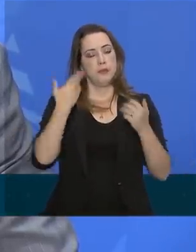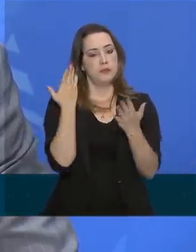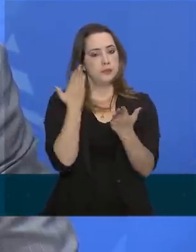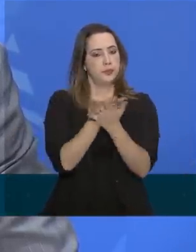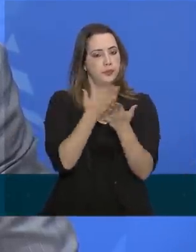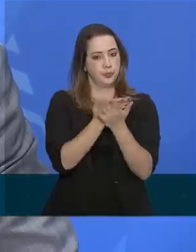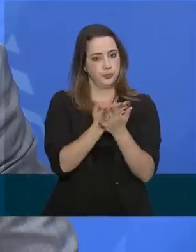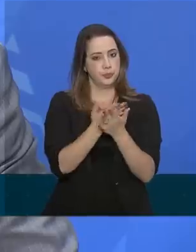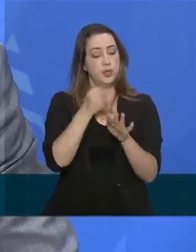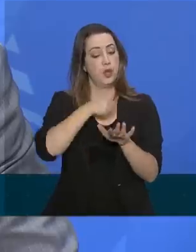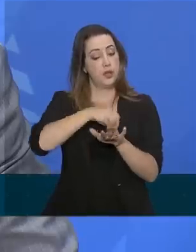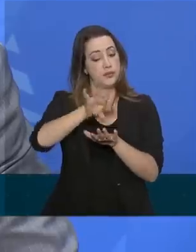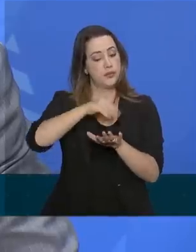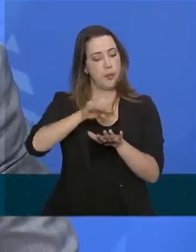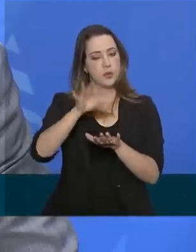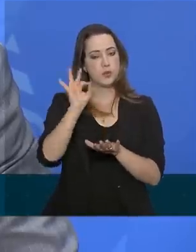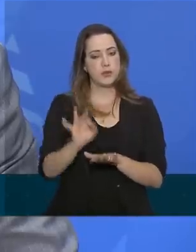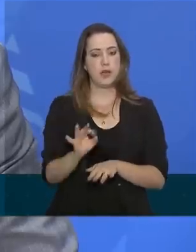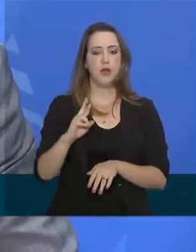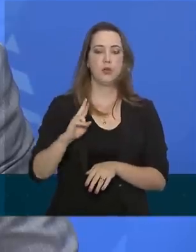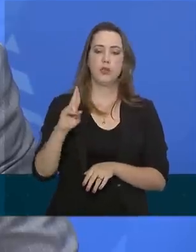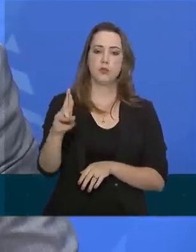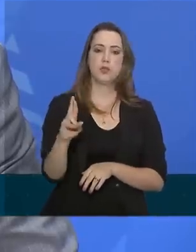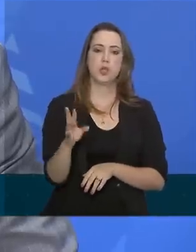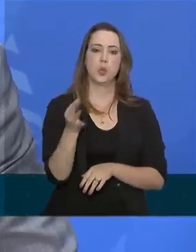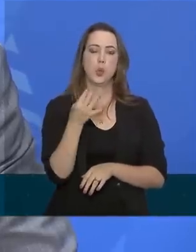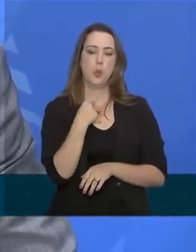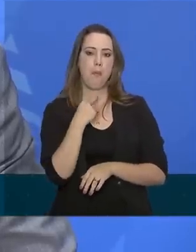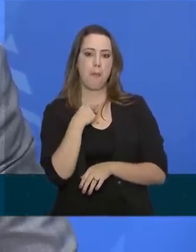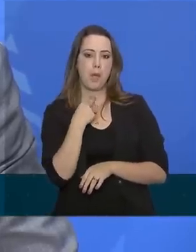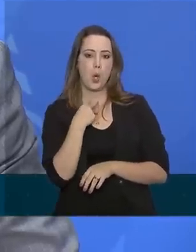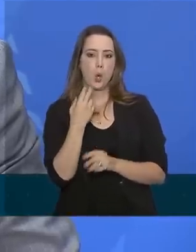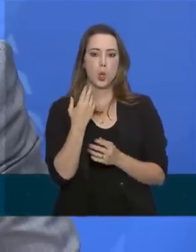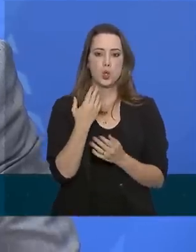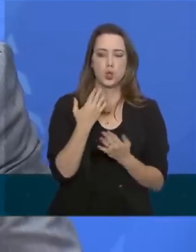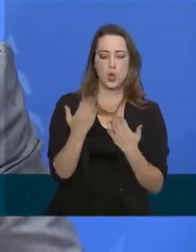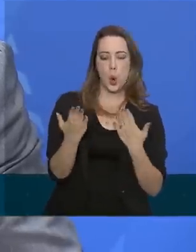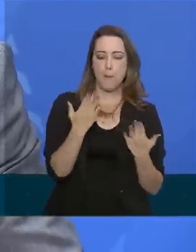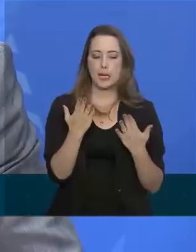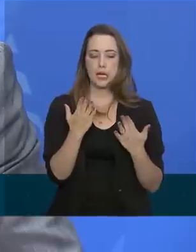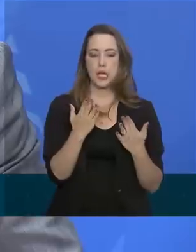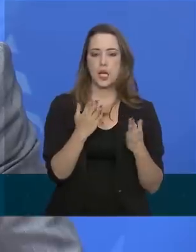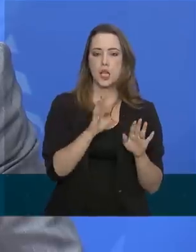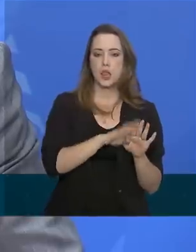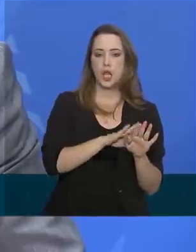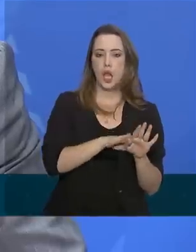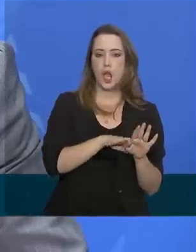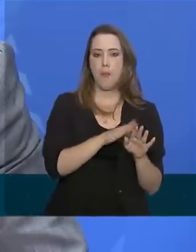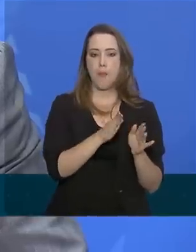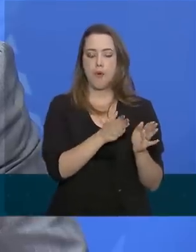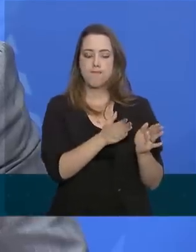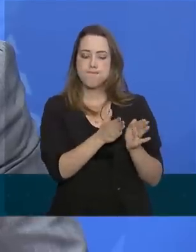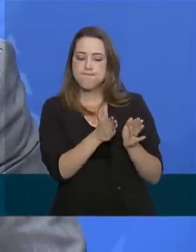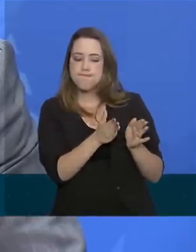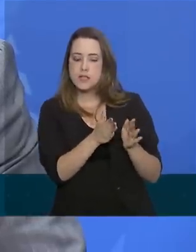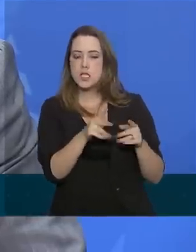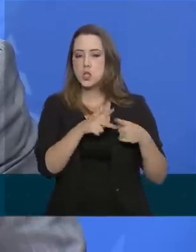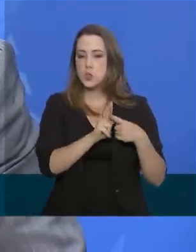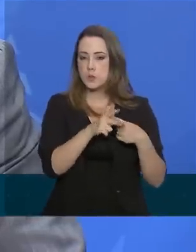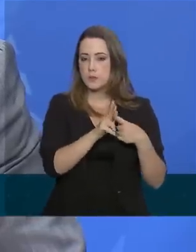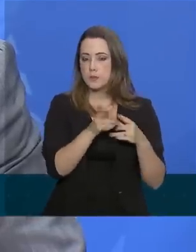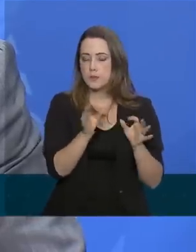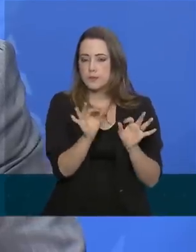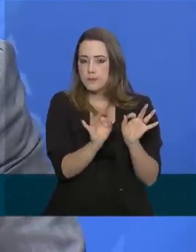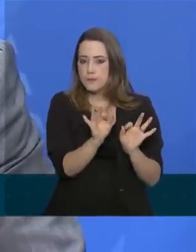essas informações com responsabilidade e não manipular datas recortes temporais informações de